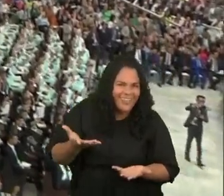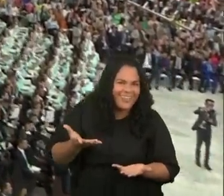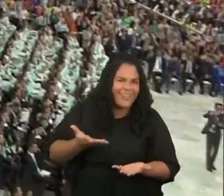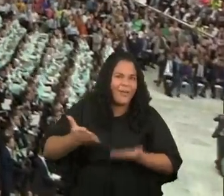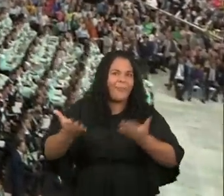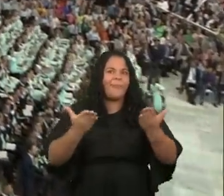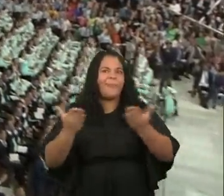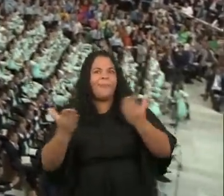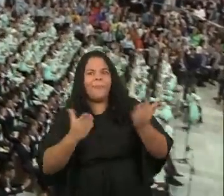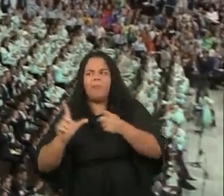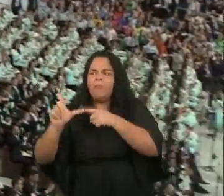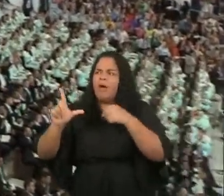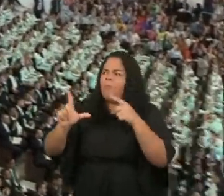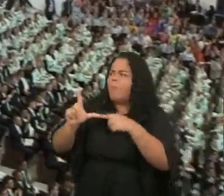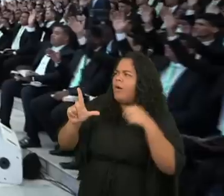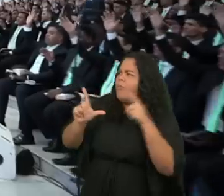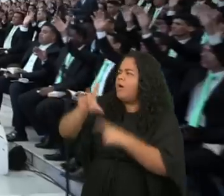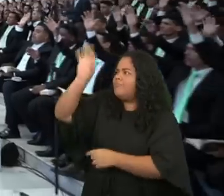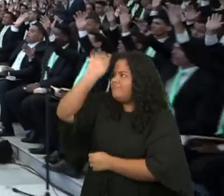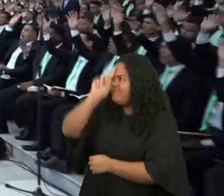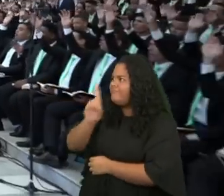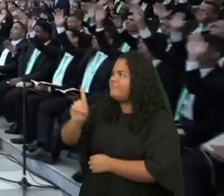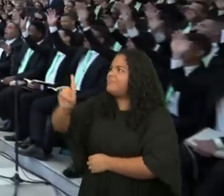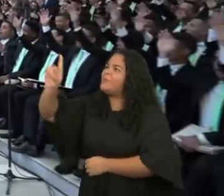é o alfabeto com o qual